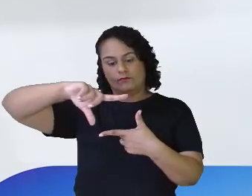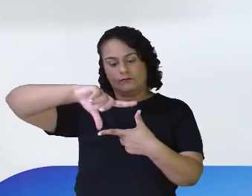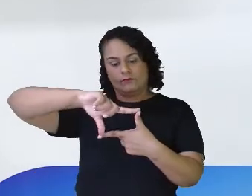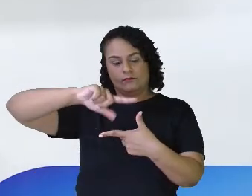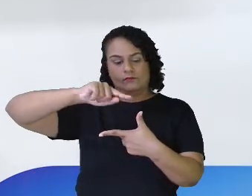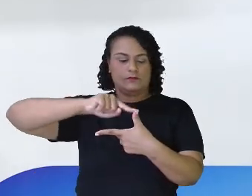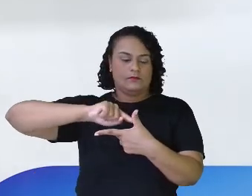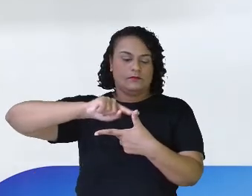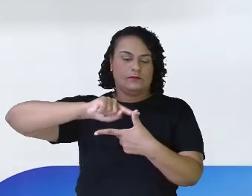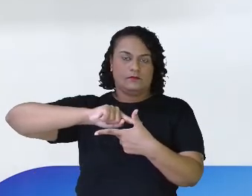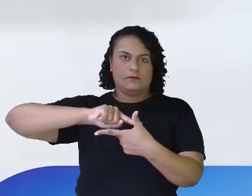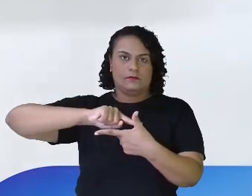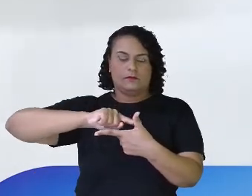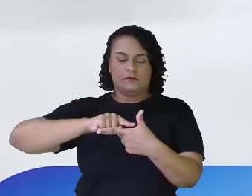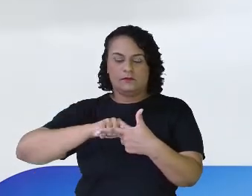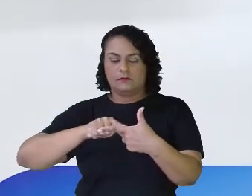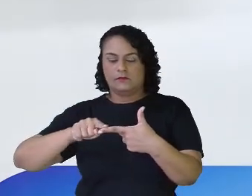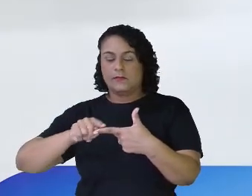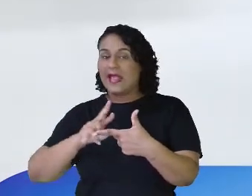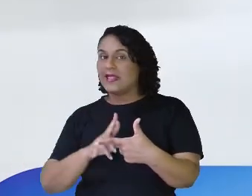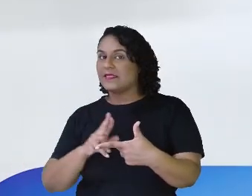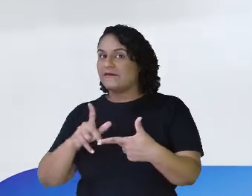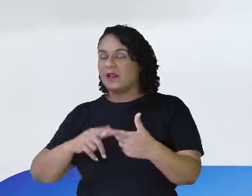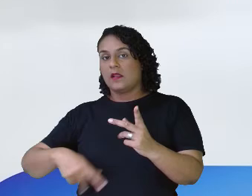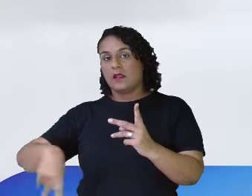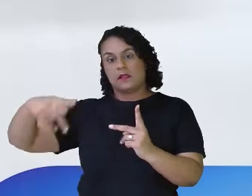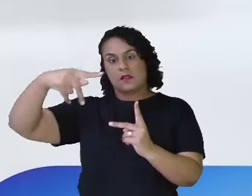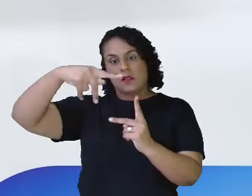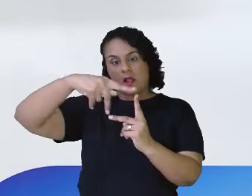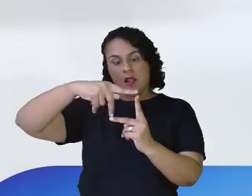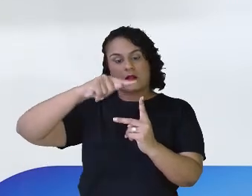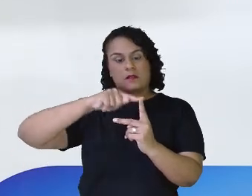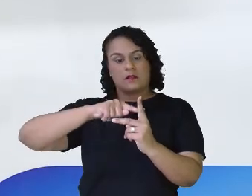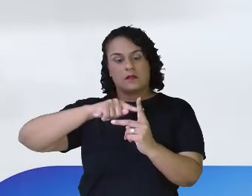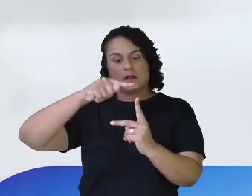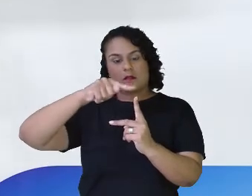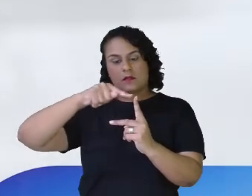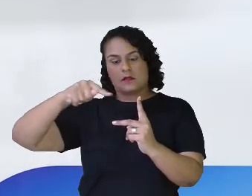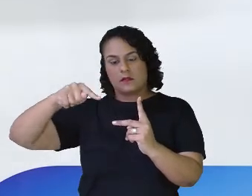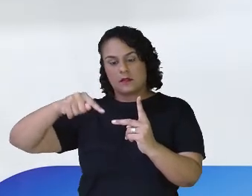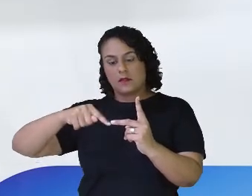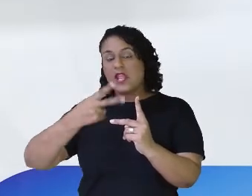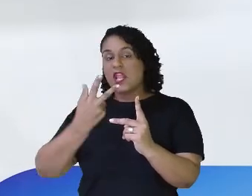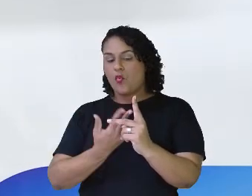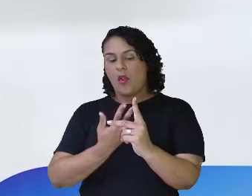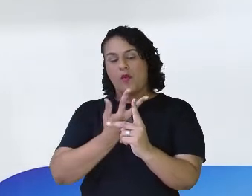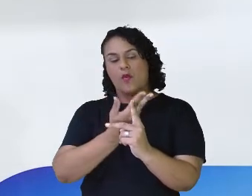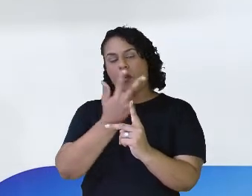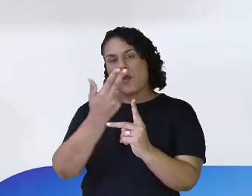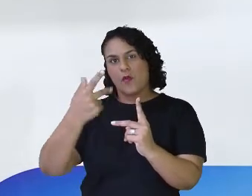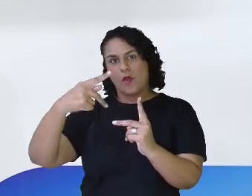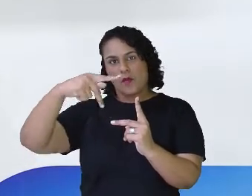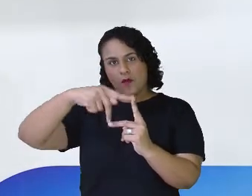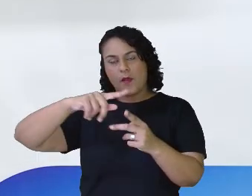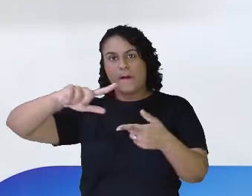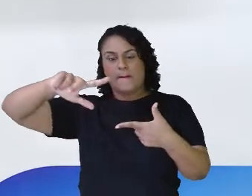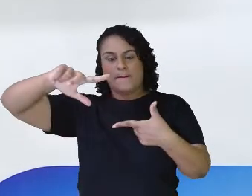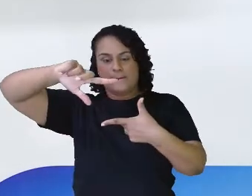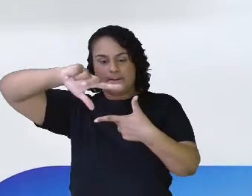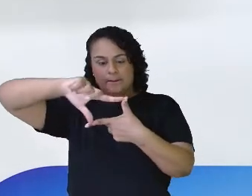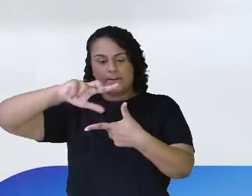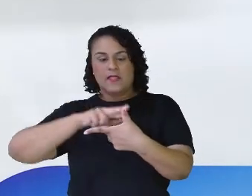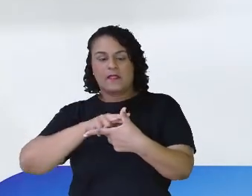tem um tamanho e a minha altura, ela tem outro. Isso é importante para